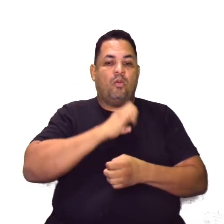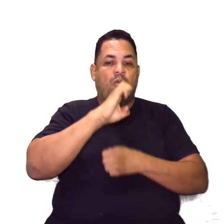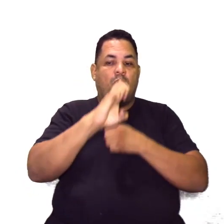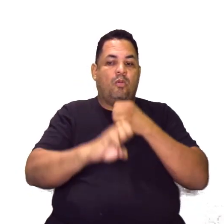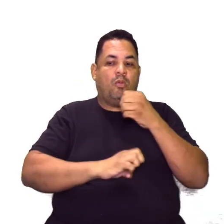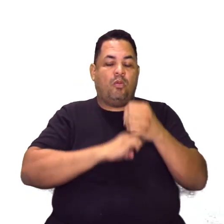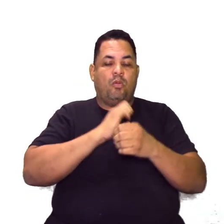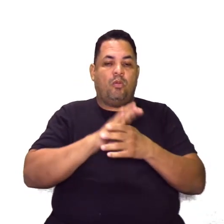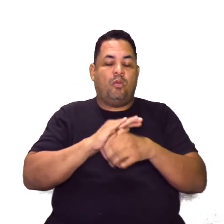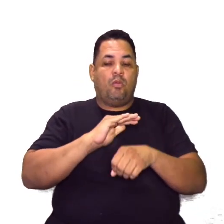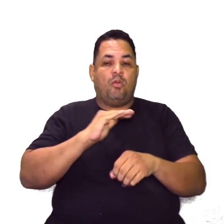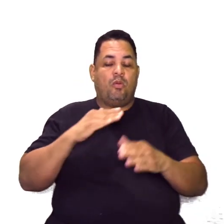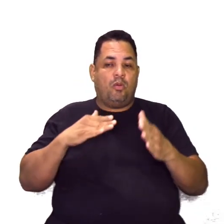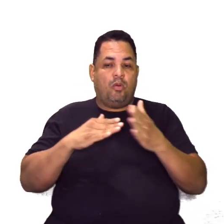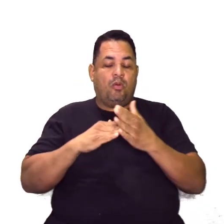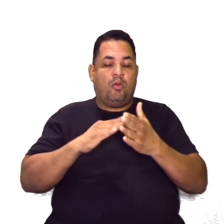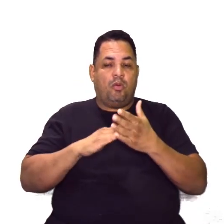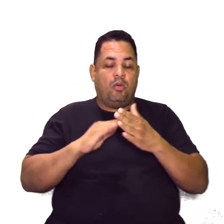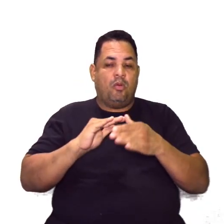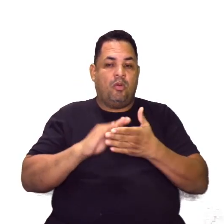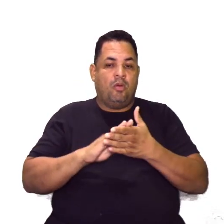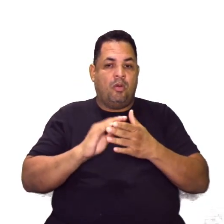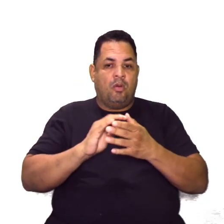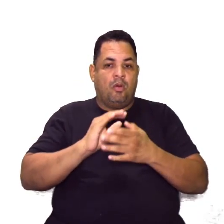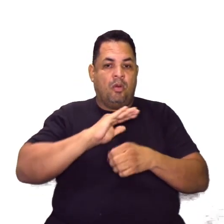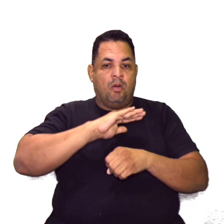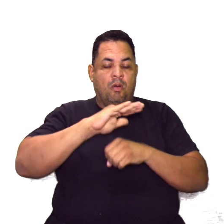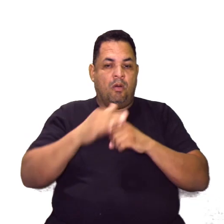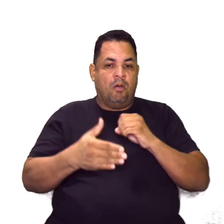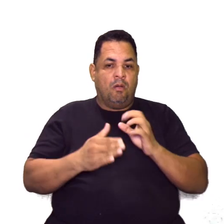elétrons da última camada? Por aí você,